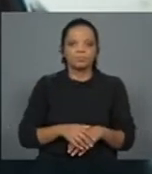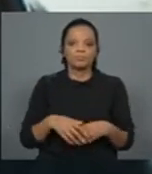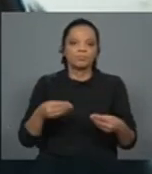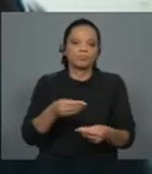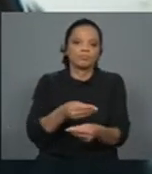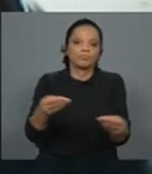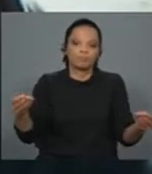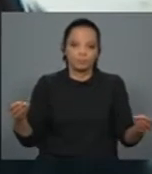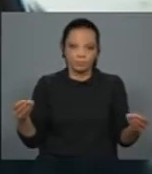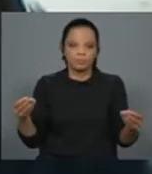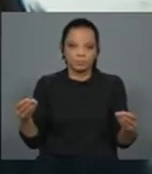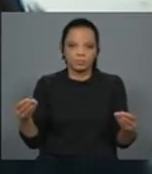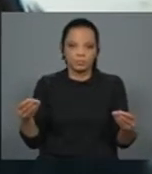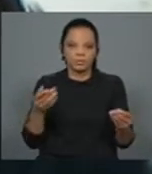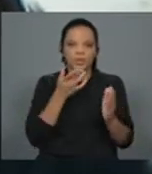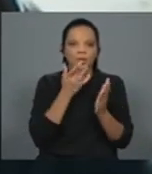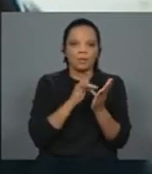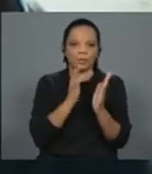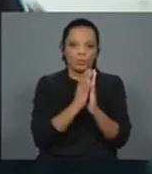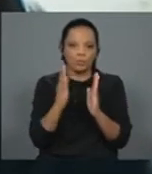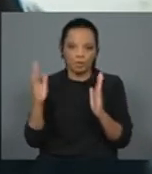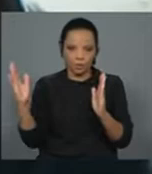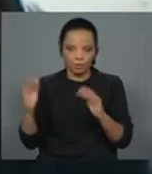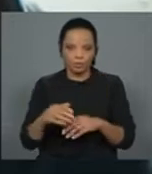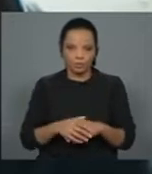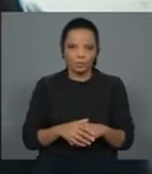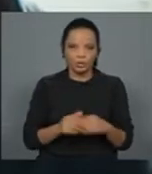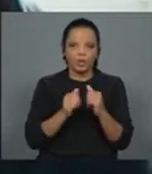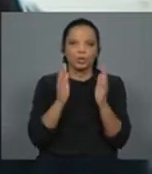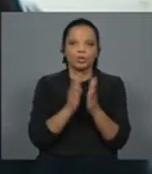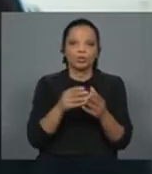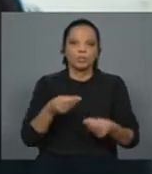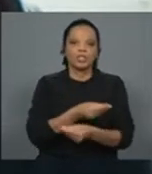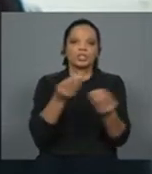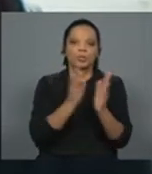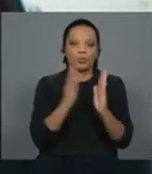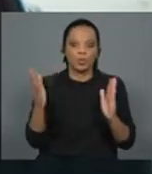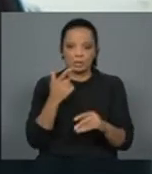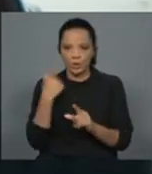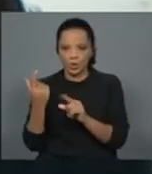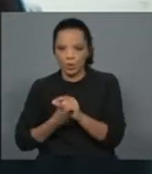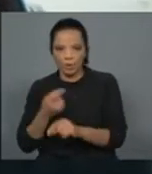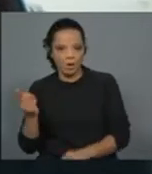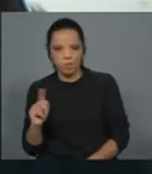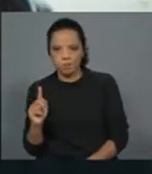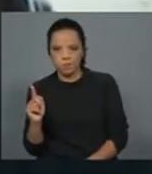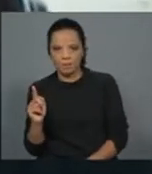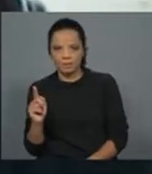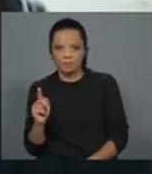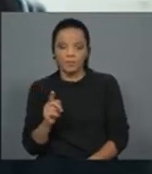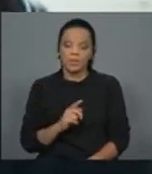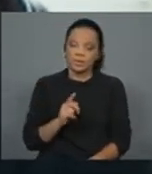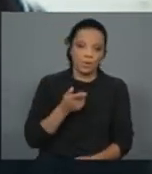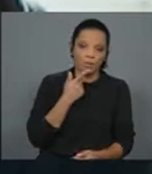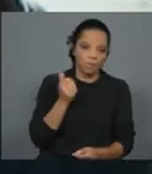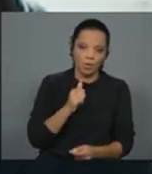distribuídos essencialmente por bibliotecas. Portanto, todos eles são para distribuir. Por isso não podem ser adquiridos em livrarias? Não, não